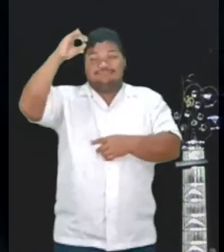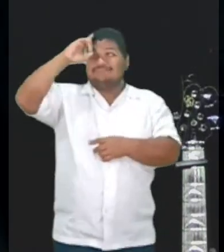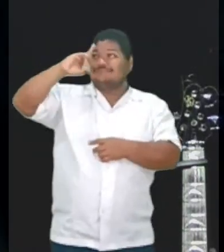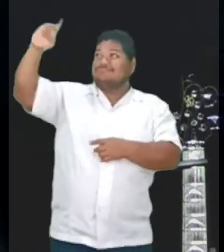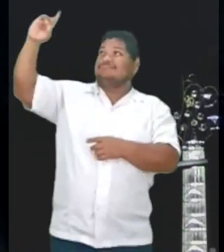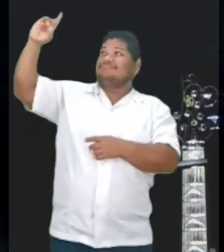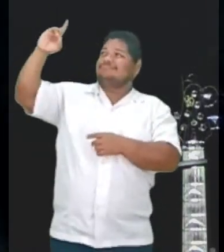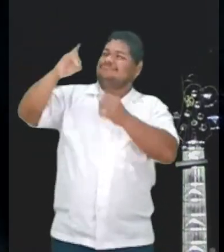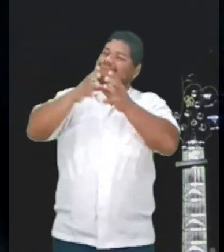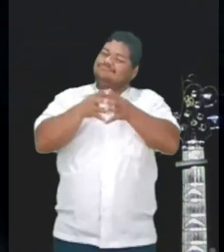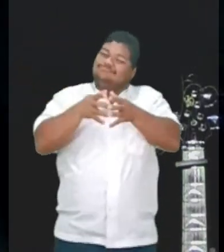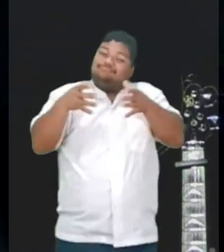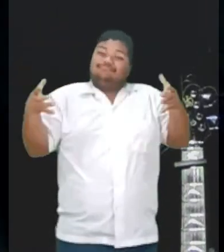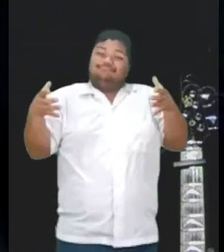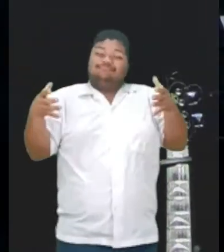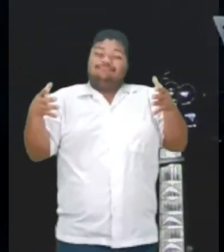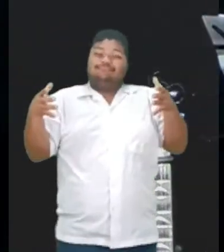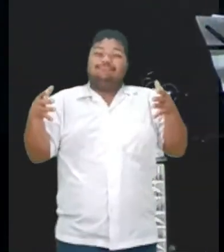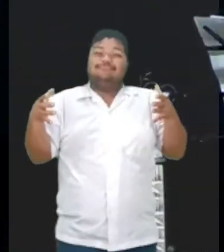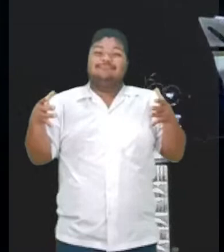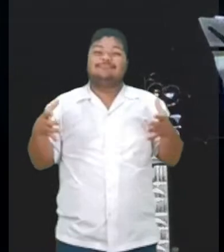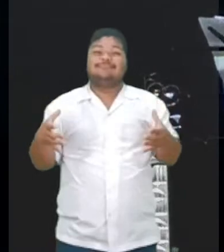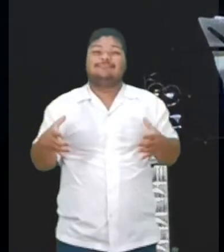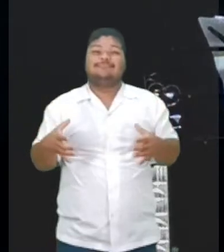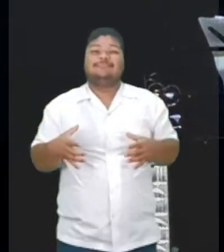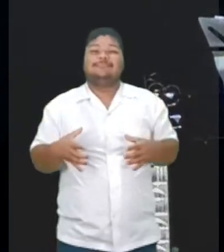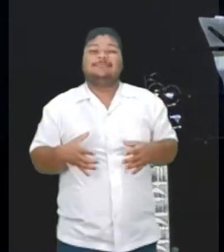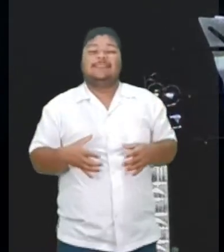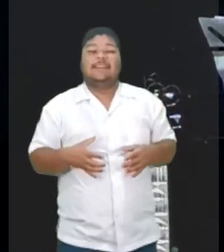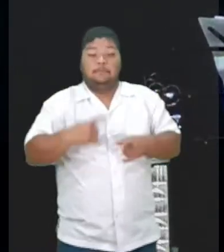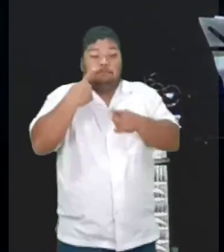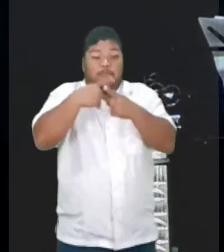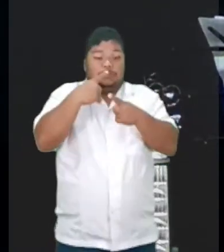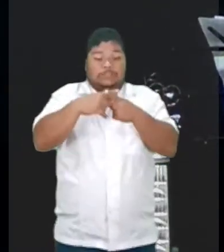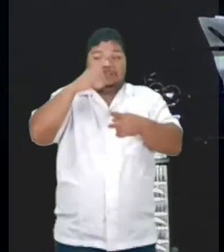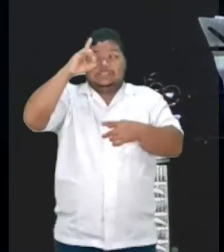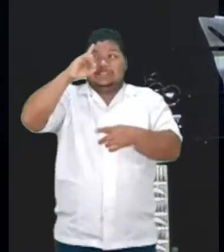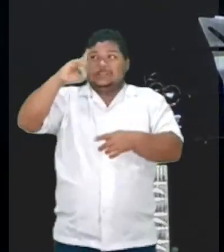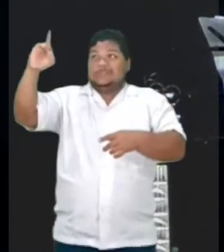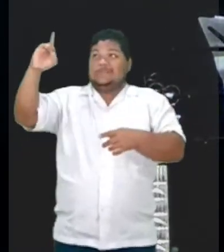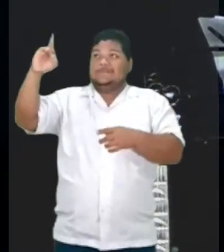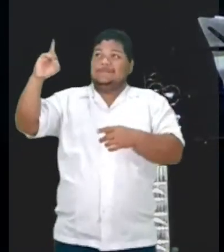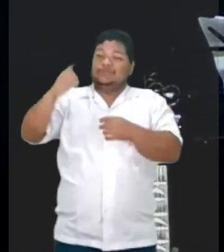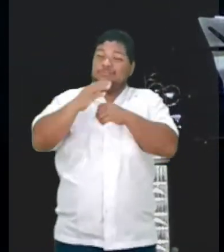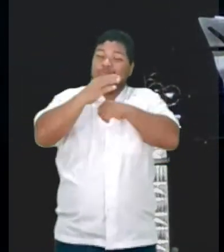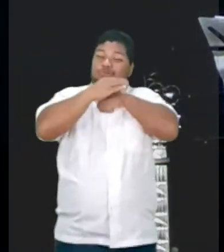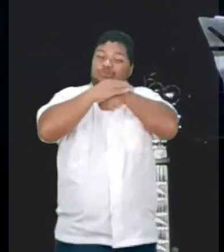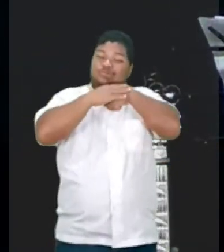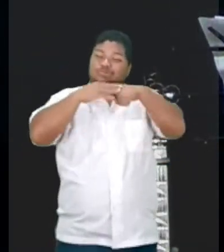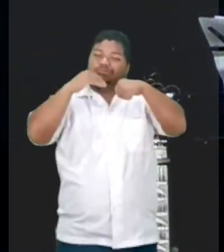grande porque Ele é um Deus que cuida e se importa